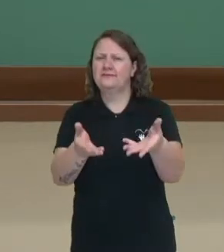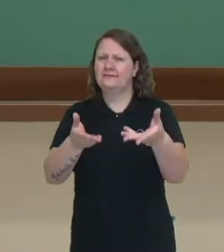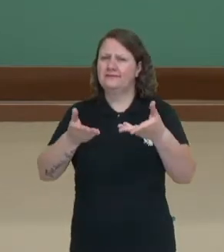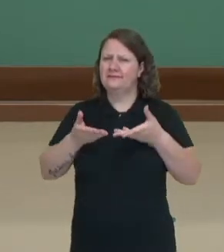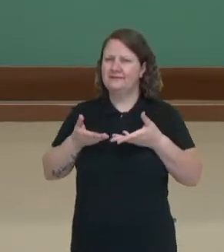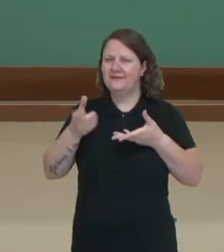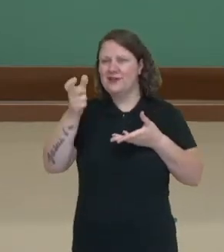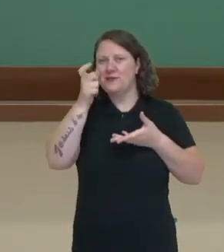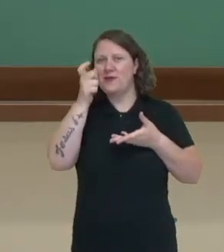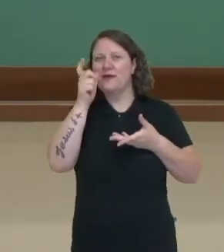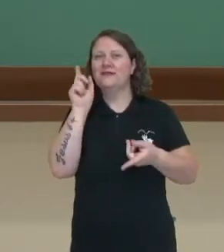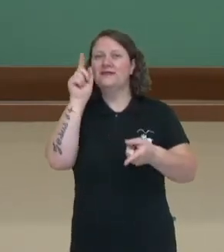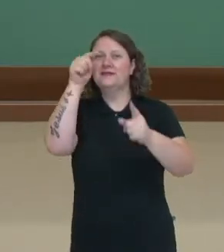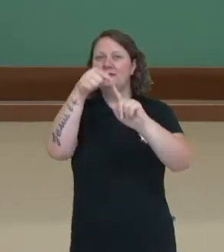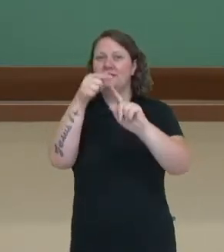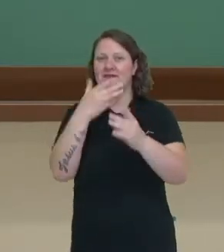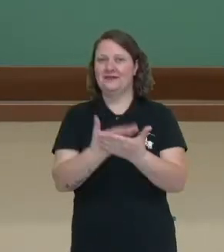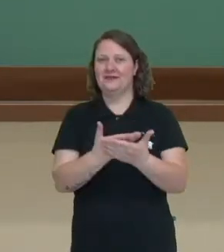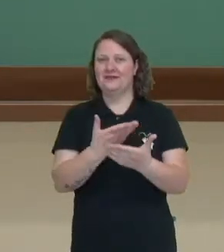os objetivos da aula.